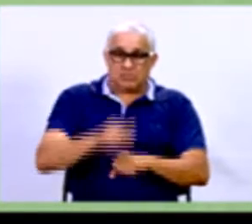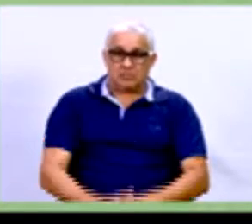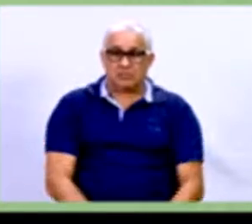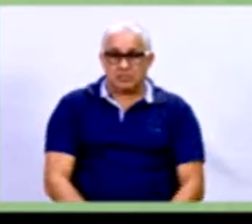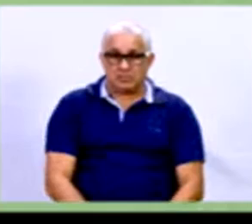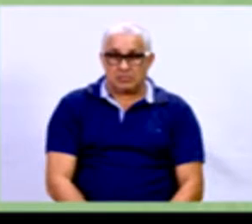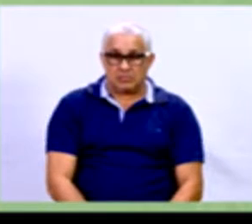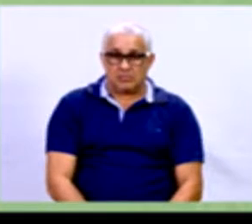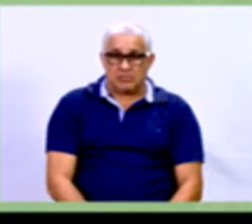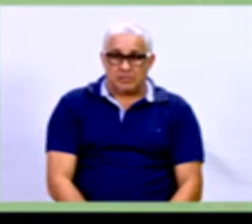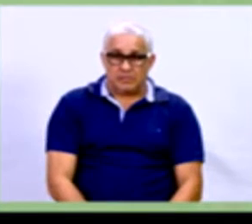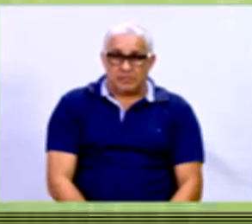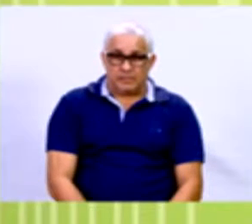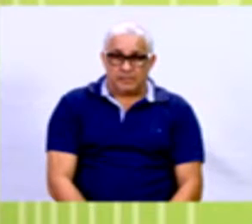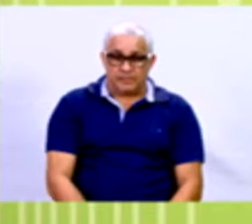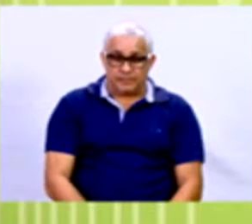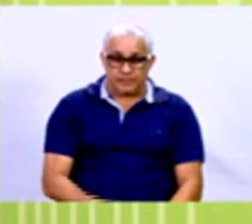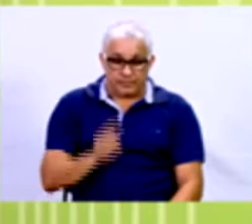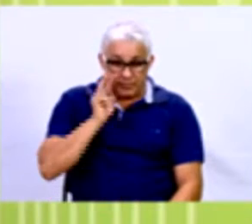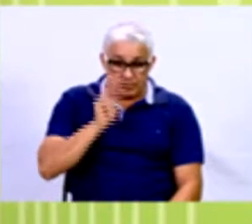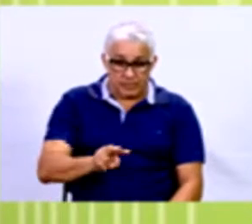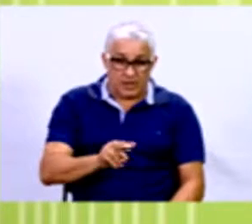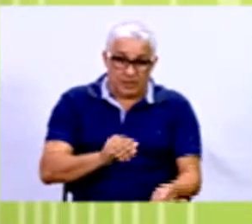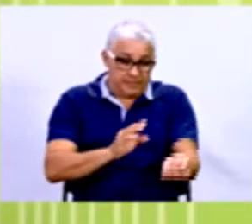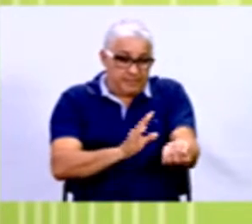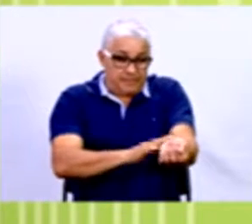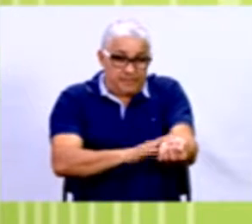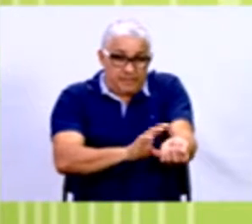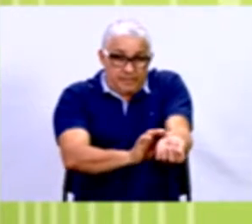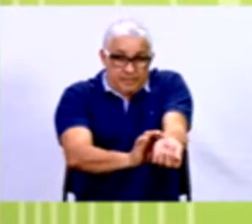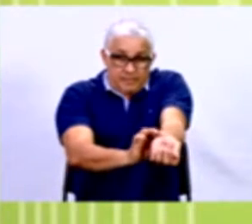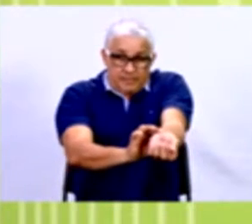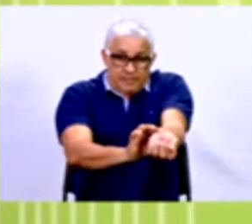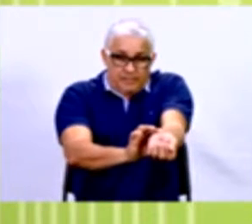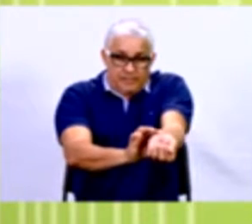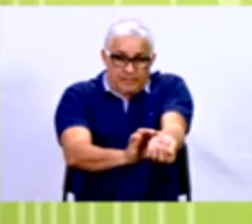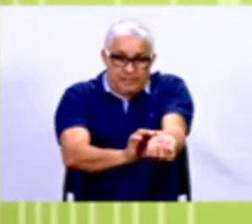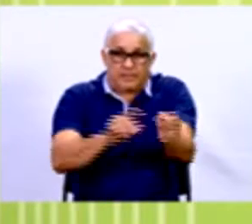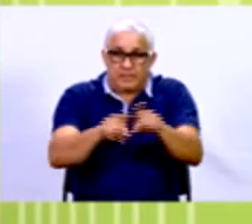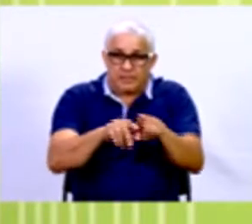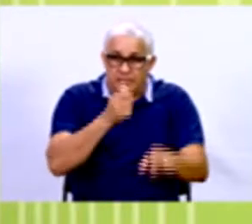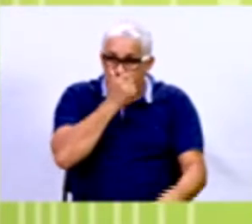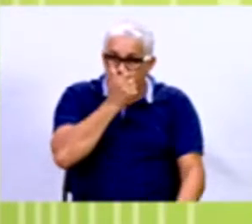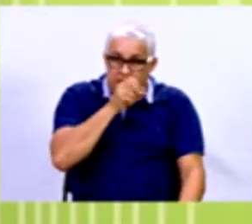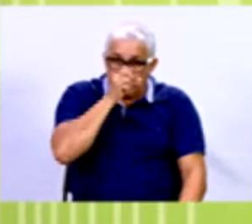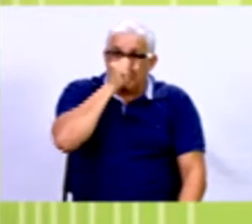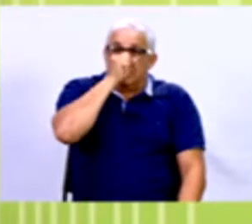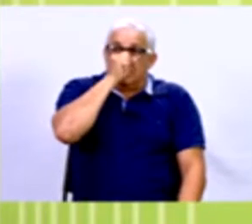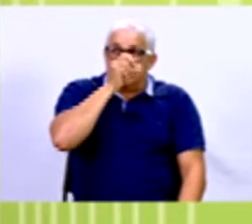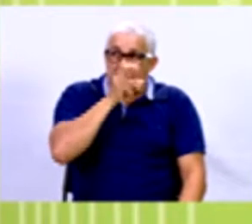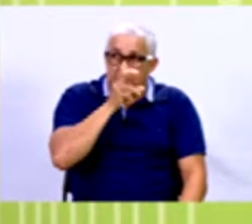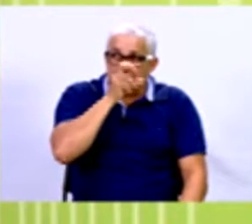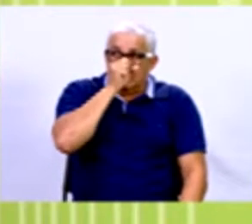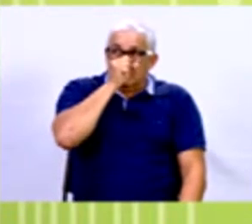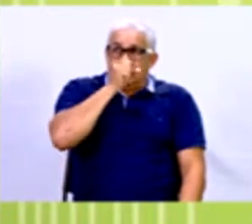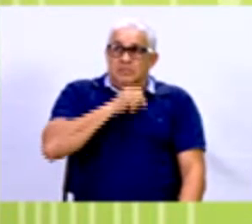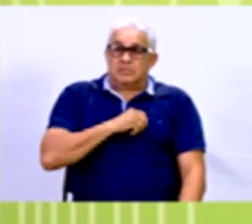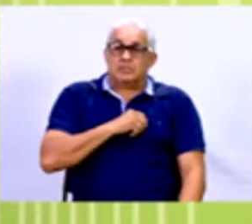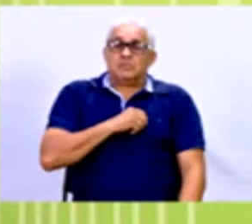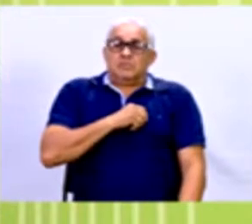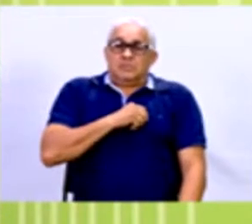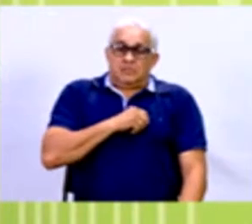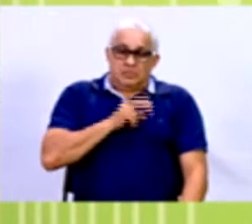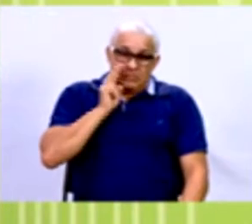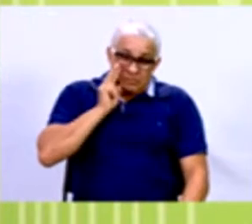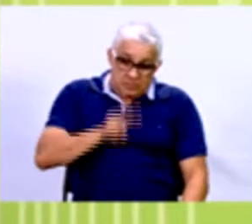uma das primeiras coisas a serem observadas é o pulso, certo? A respiração, observa olhando, tocando e sentindo